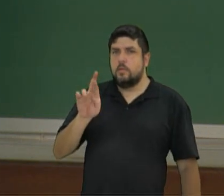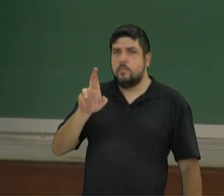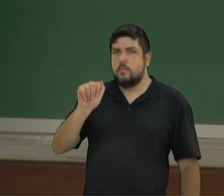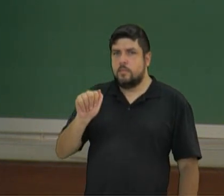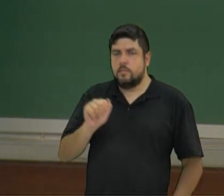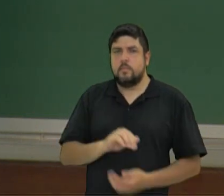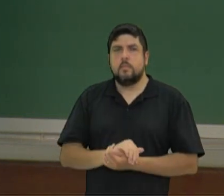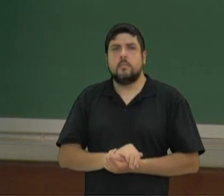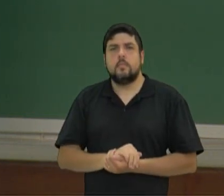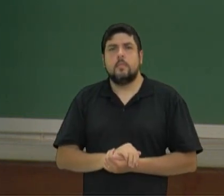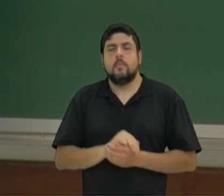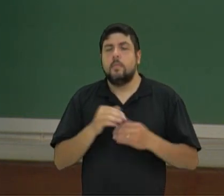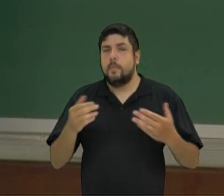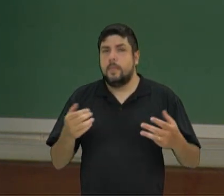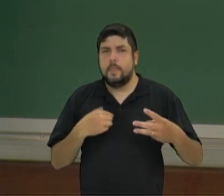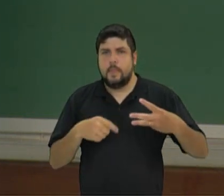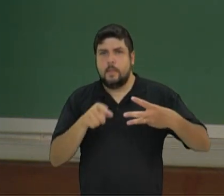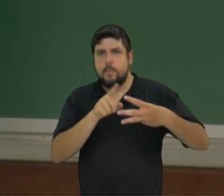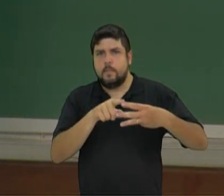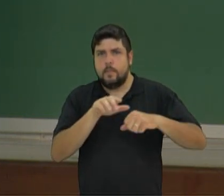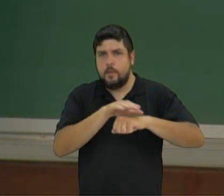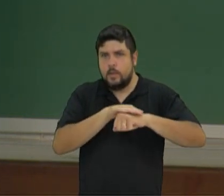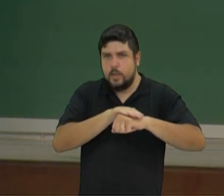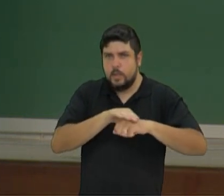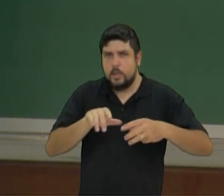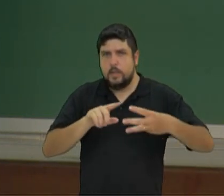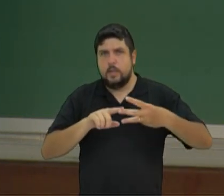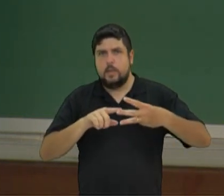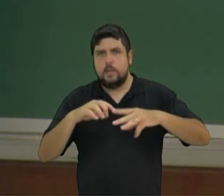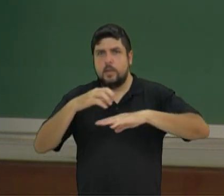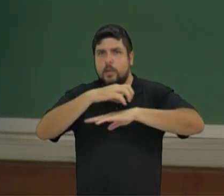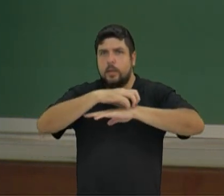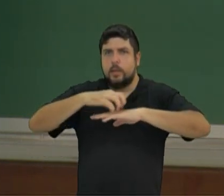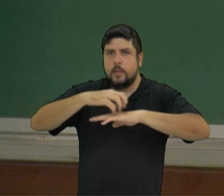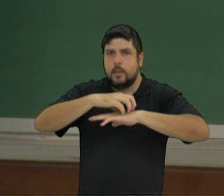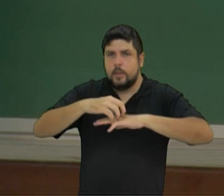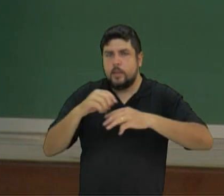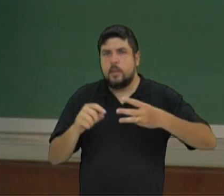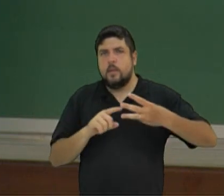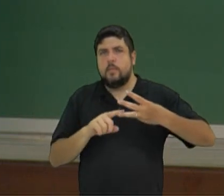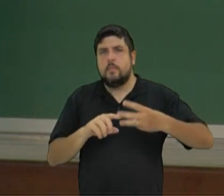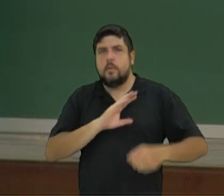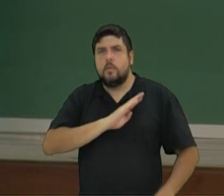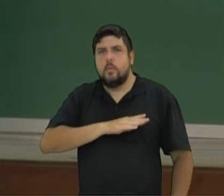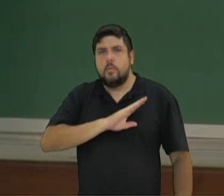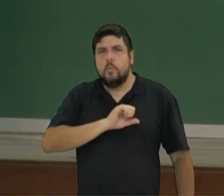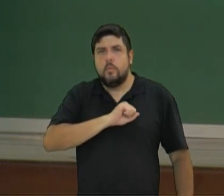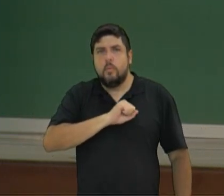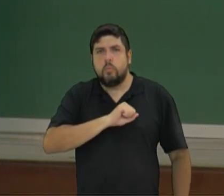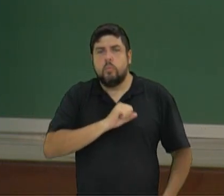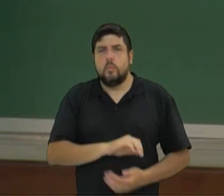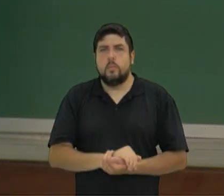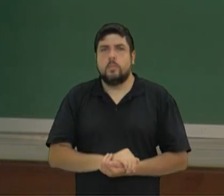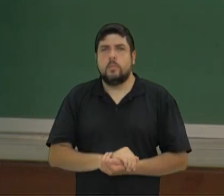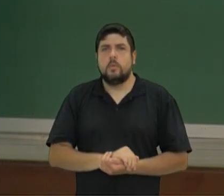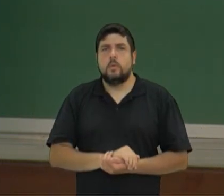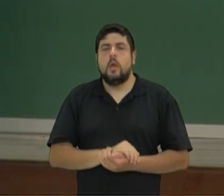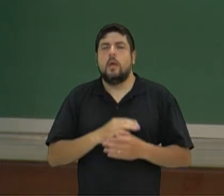musculares, né? Então, a lisa, a estriada e a cardíaca, que formam o quê? Os